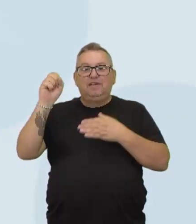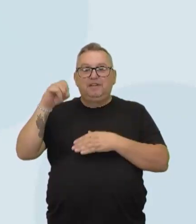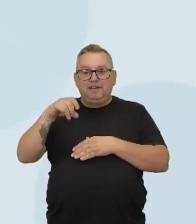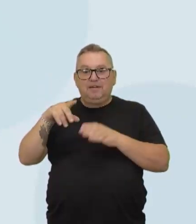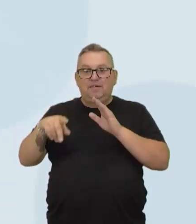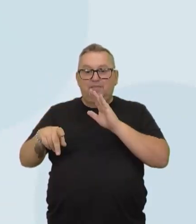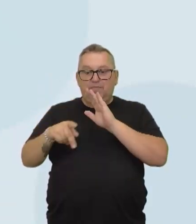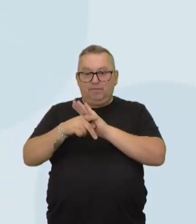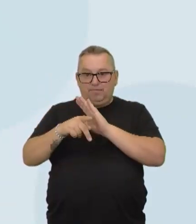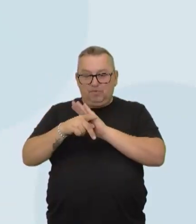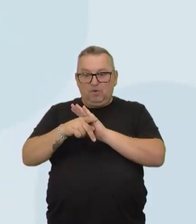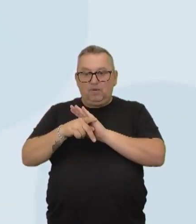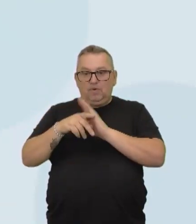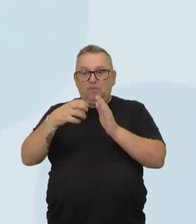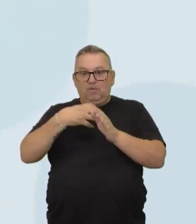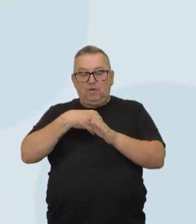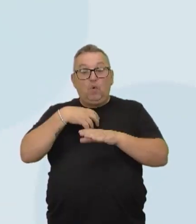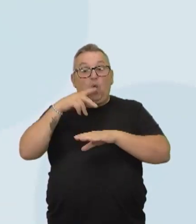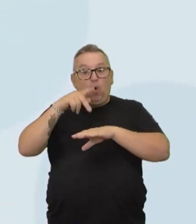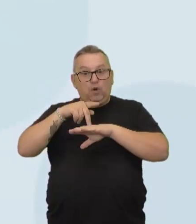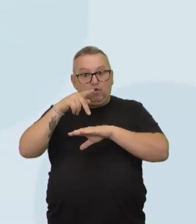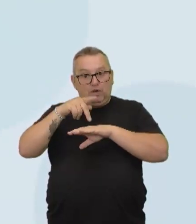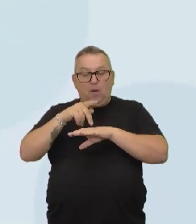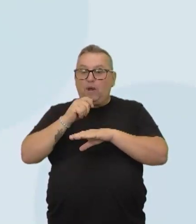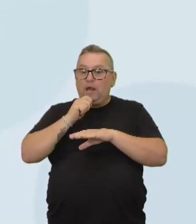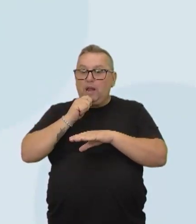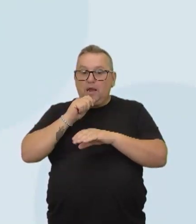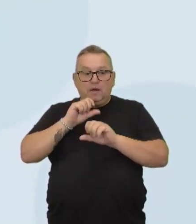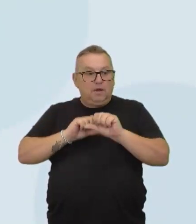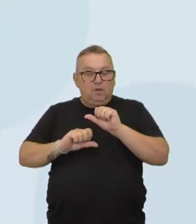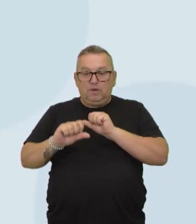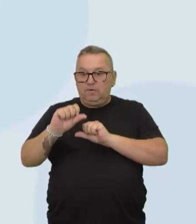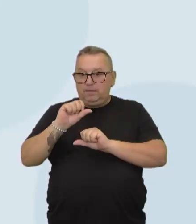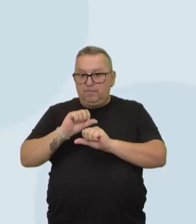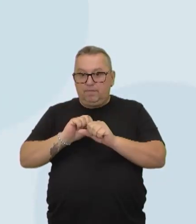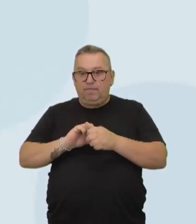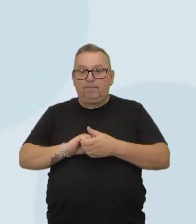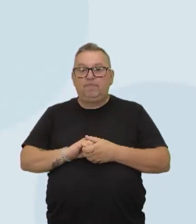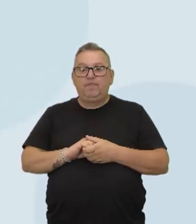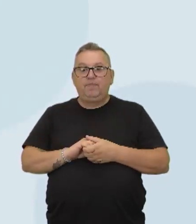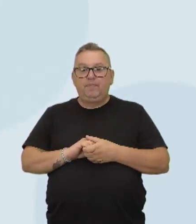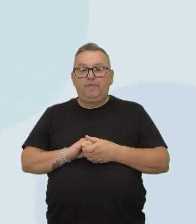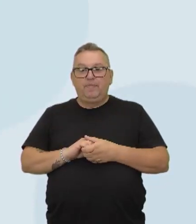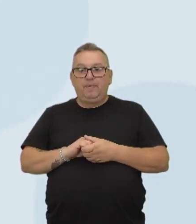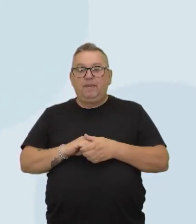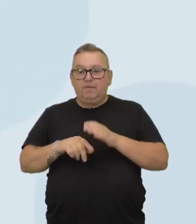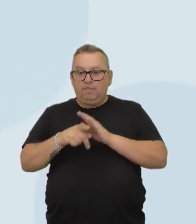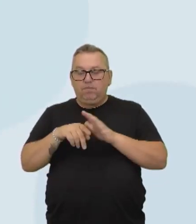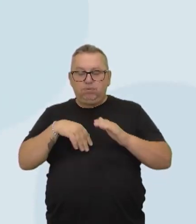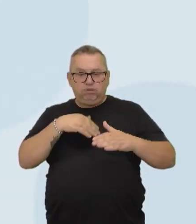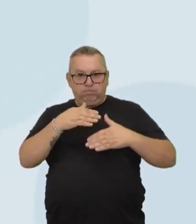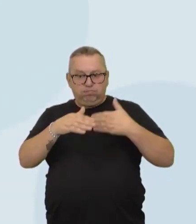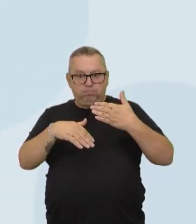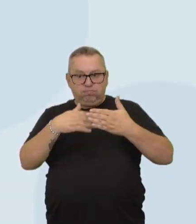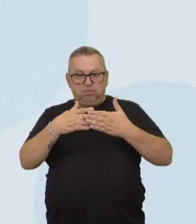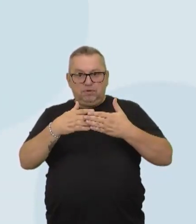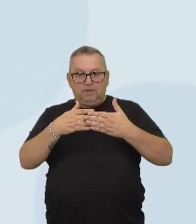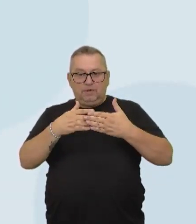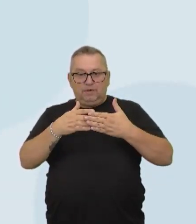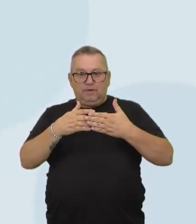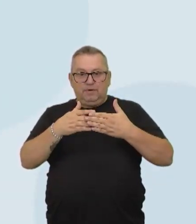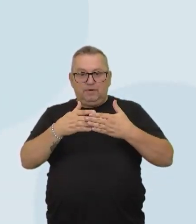no seu original, tá certo? Ela ainda não entrou aí na sua formação, né, de processo